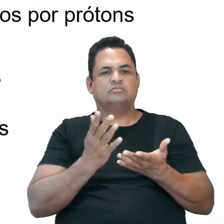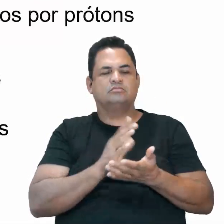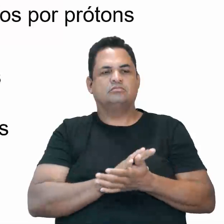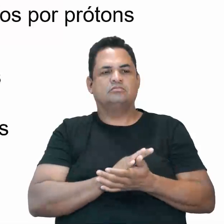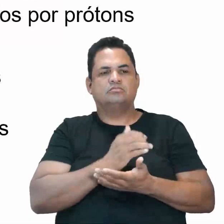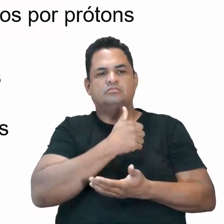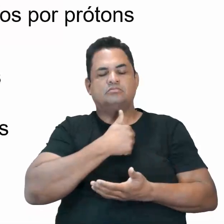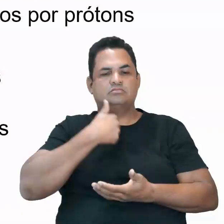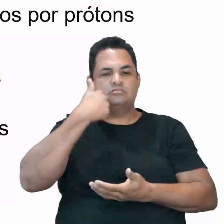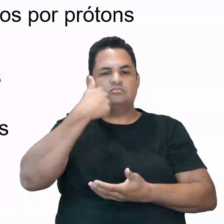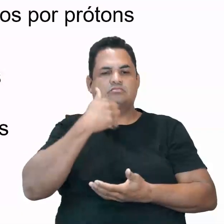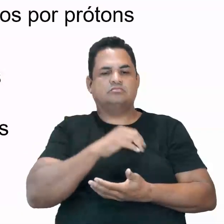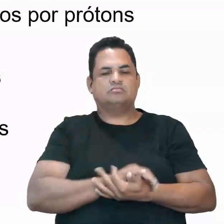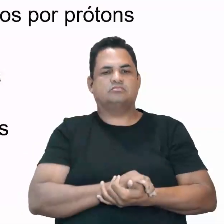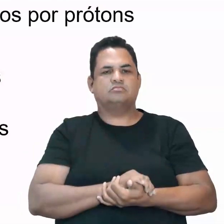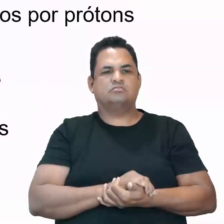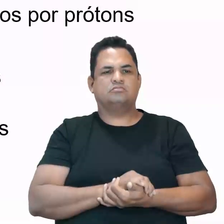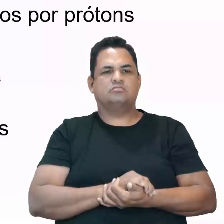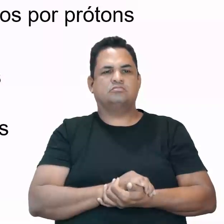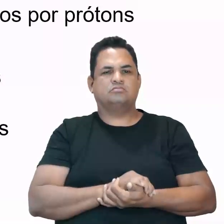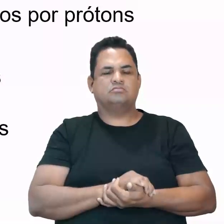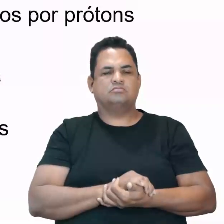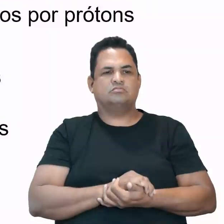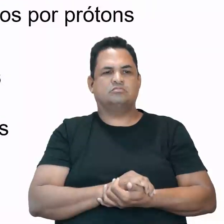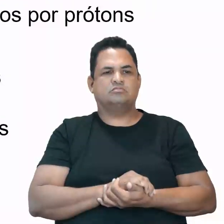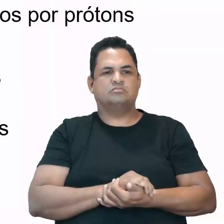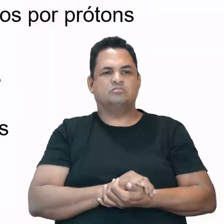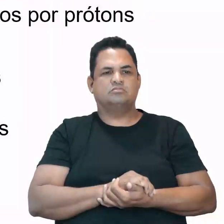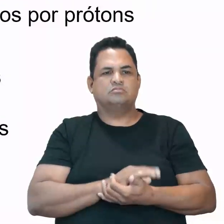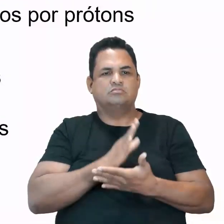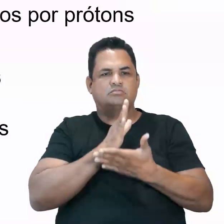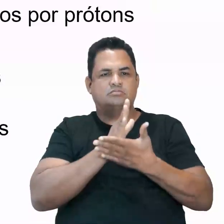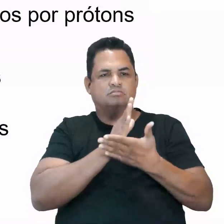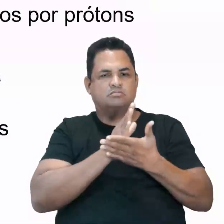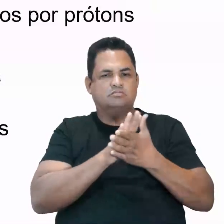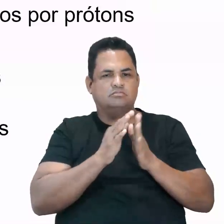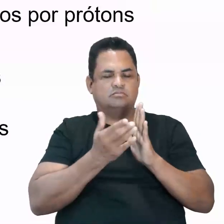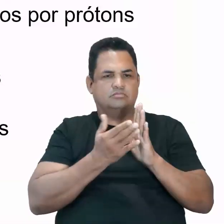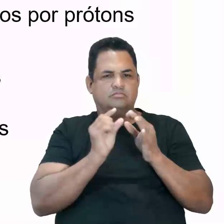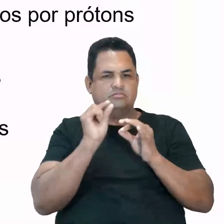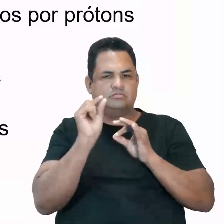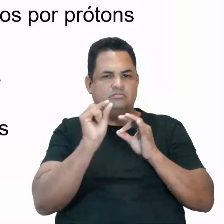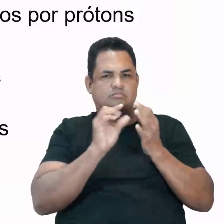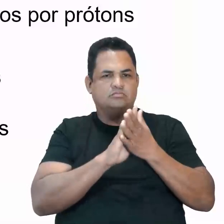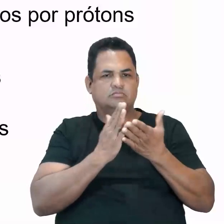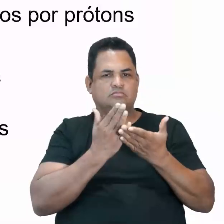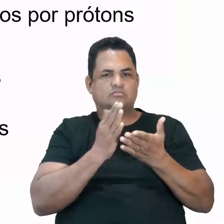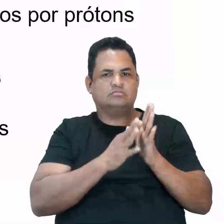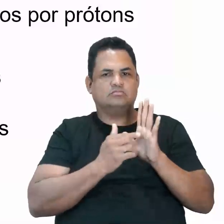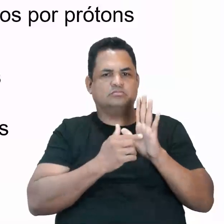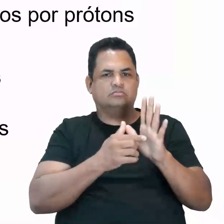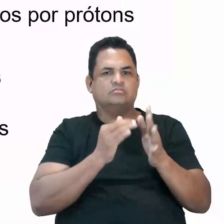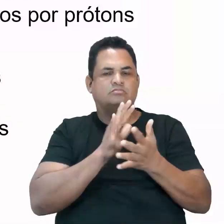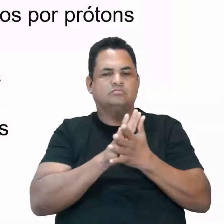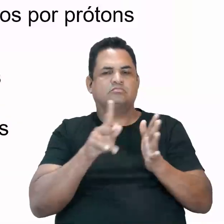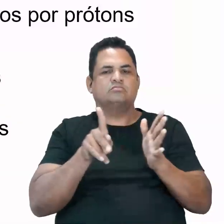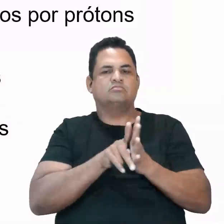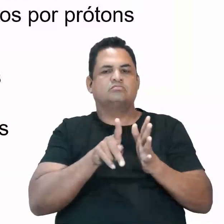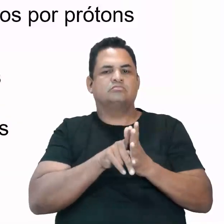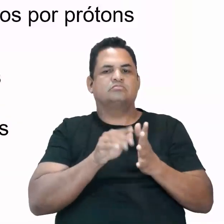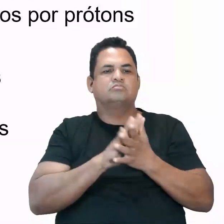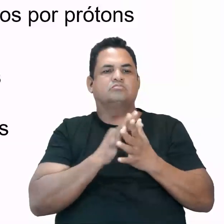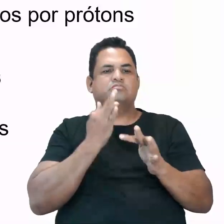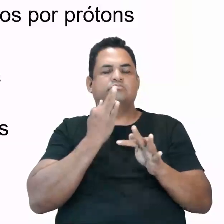modelo de Rutherford, né? O modelo planetário. Essas partículas, elas apresentam uma propriedade física chamada de